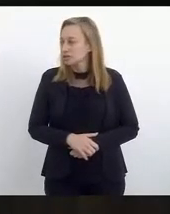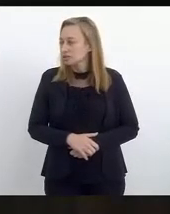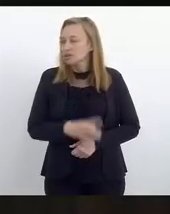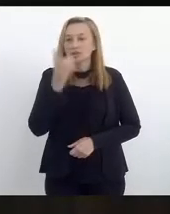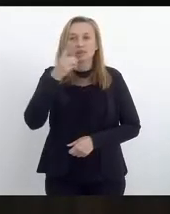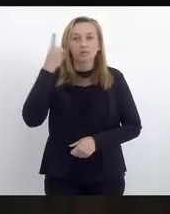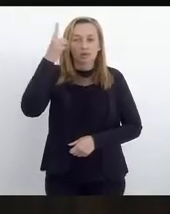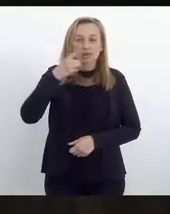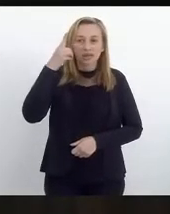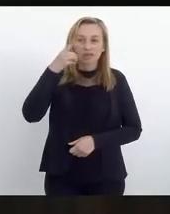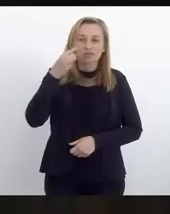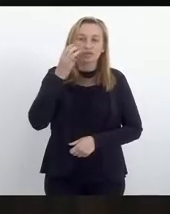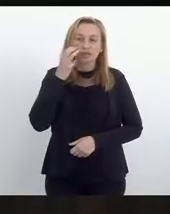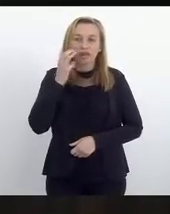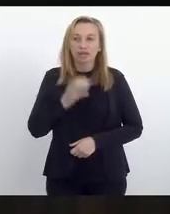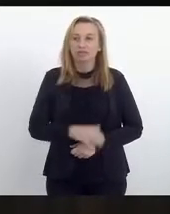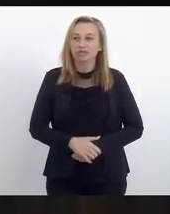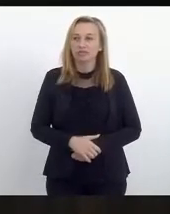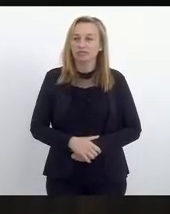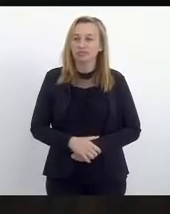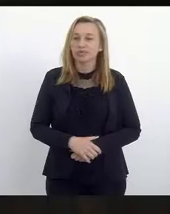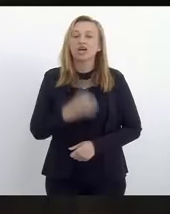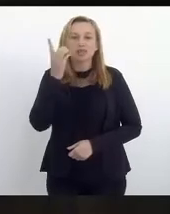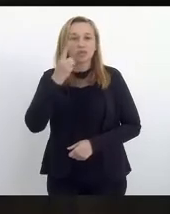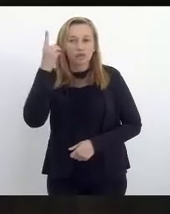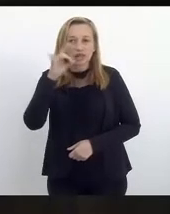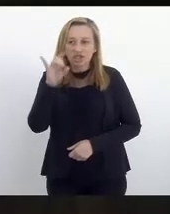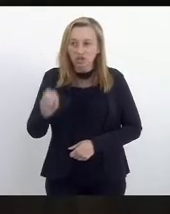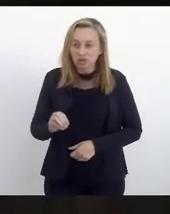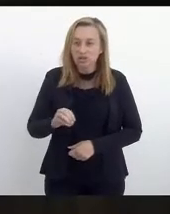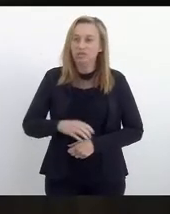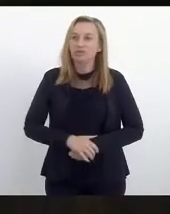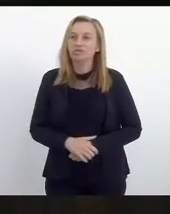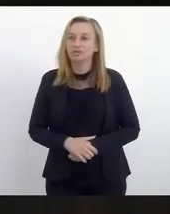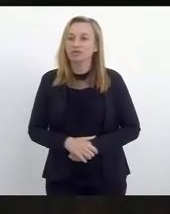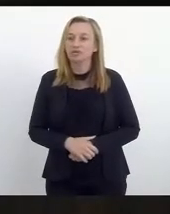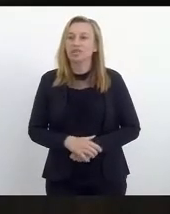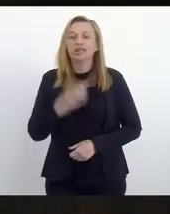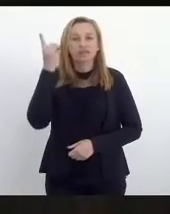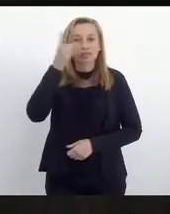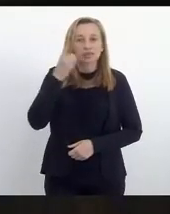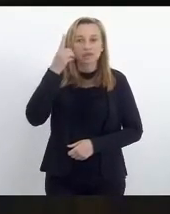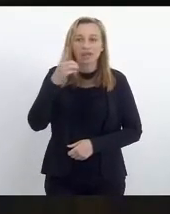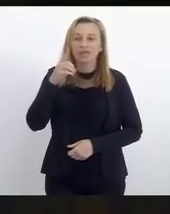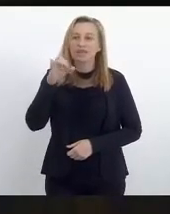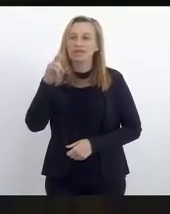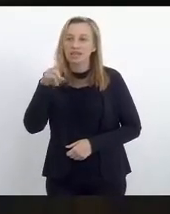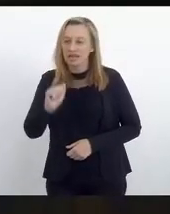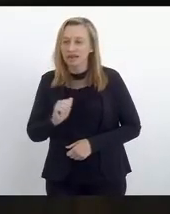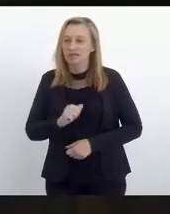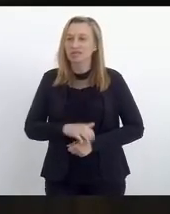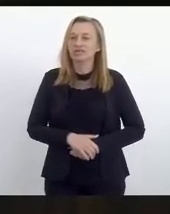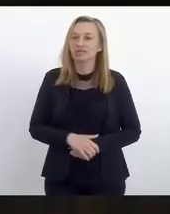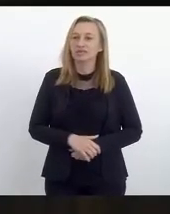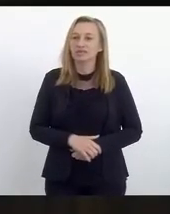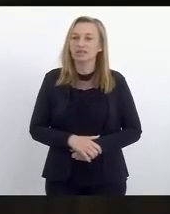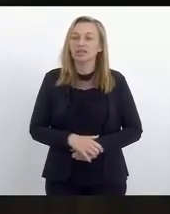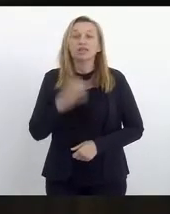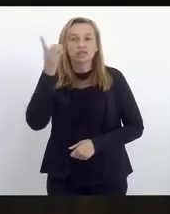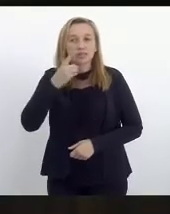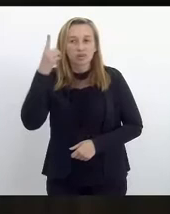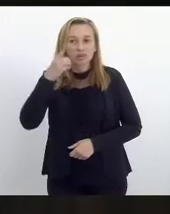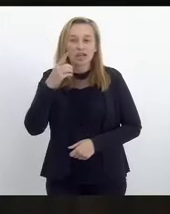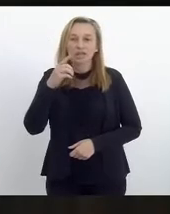Deputado Valdeco Carneiro. Deputado Dionísio Lins, deputada Célia Jordão,